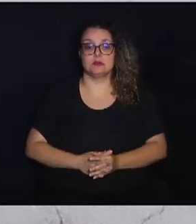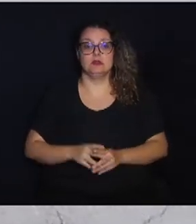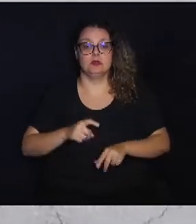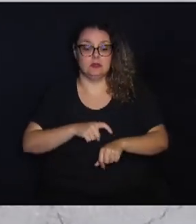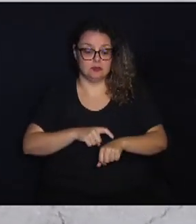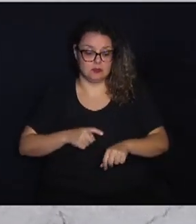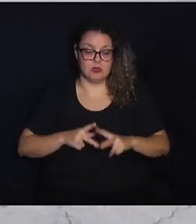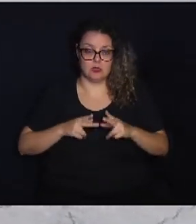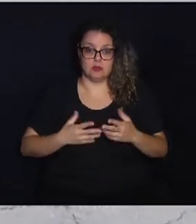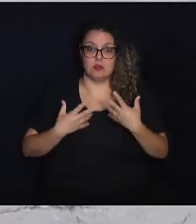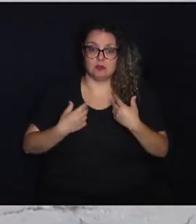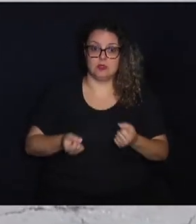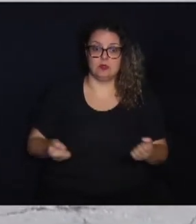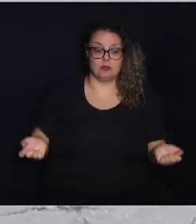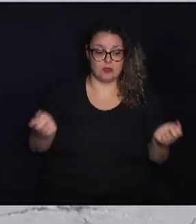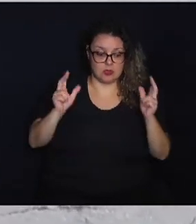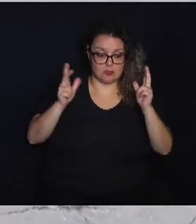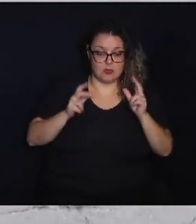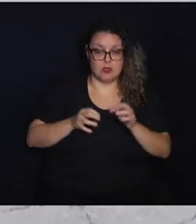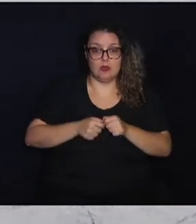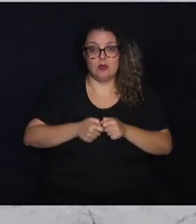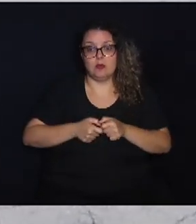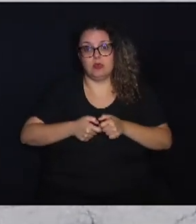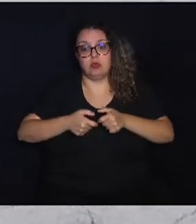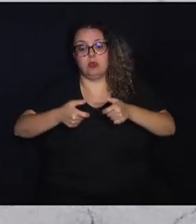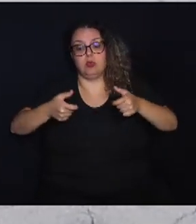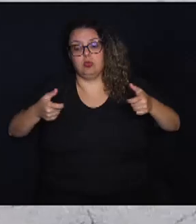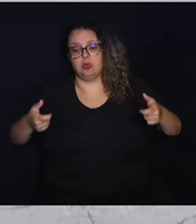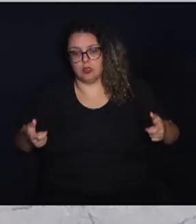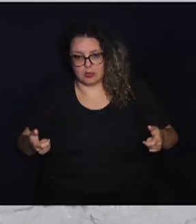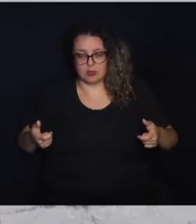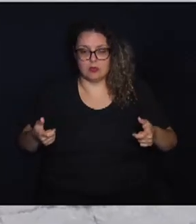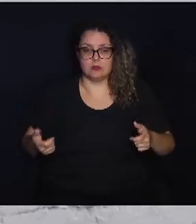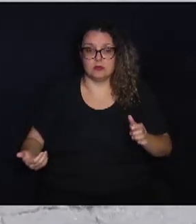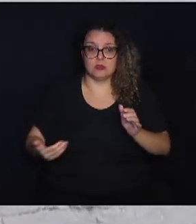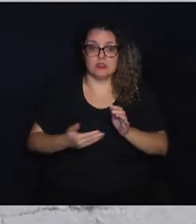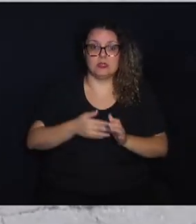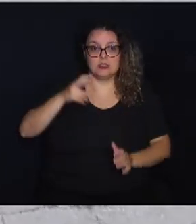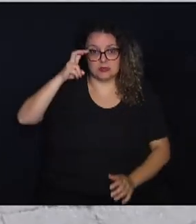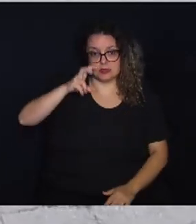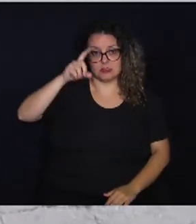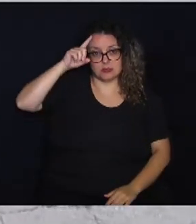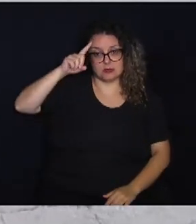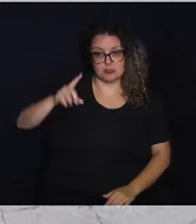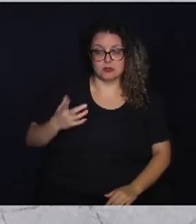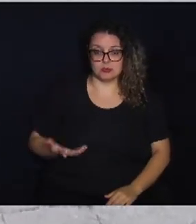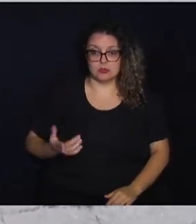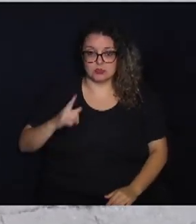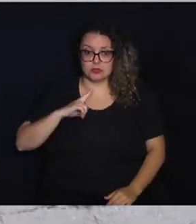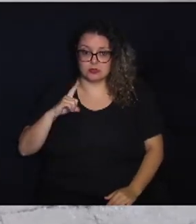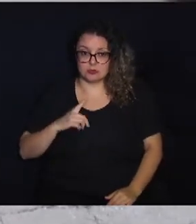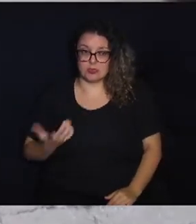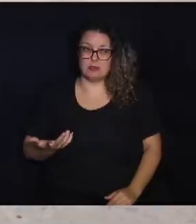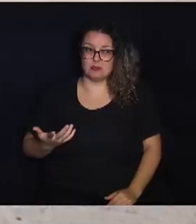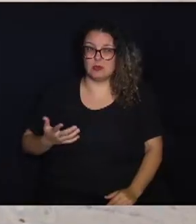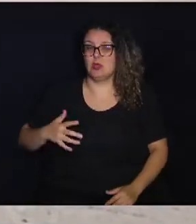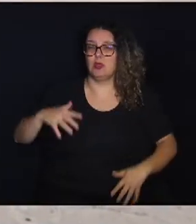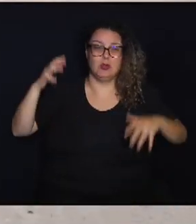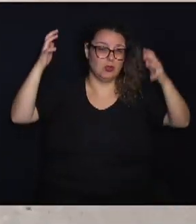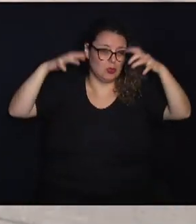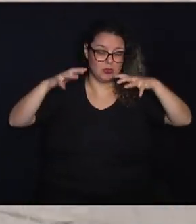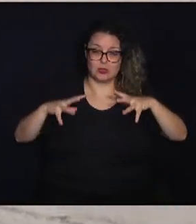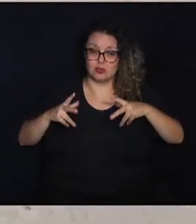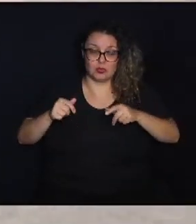período como nós recebemos, nós tivemos um alerta estendido até em 5 dias, nós tivemos o que choveria para o mês inteiro.